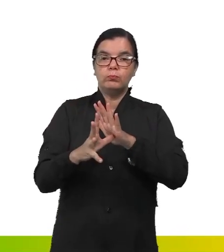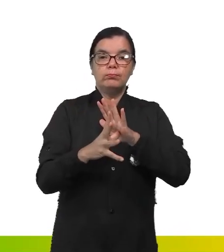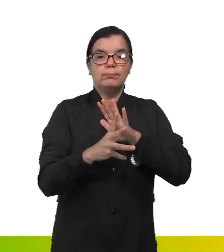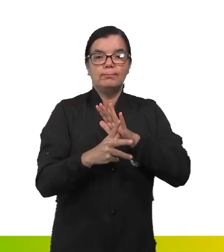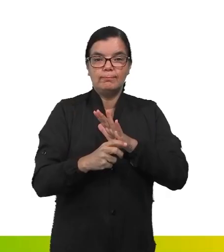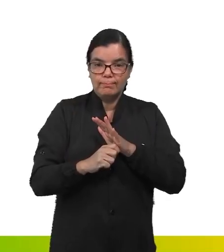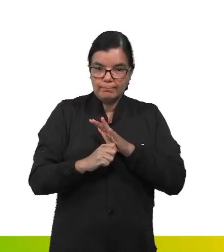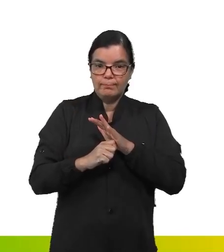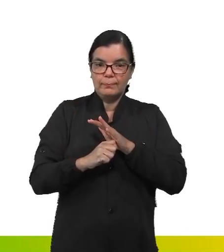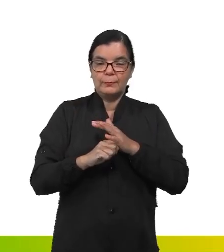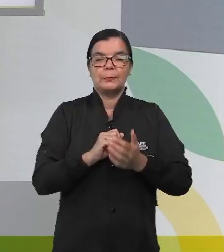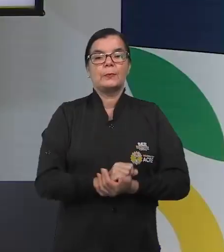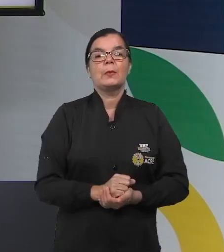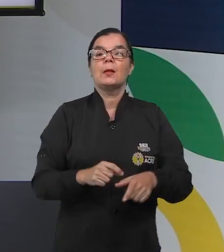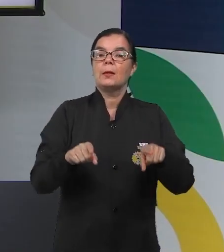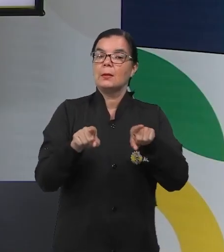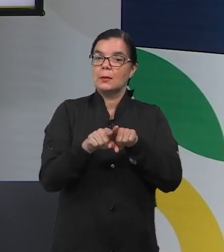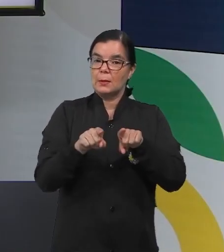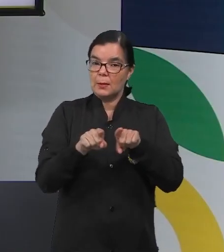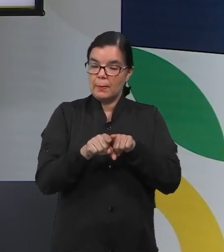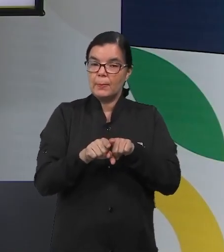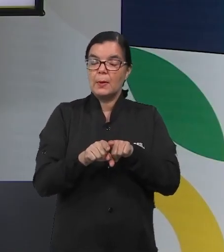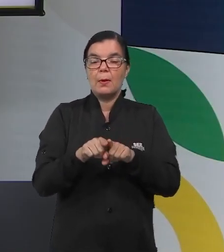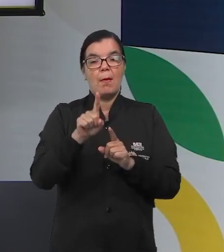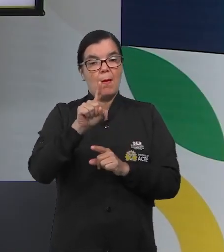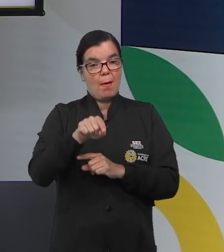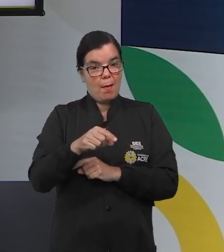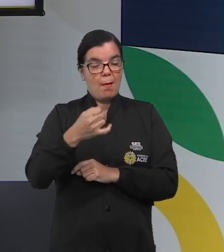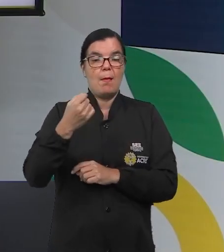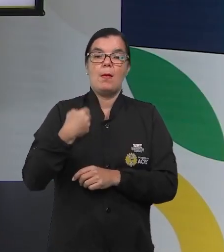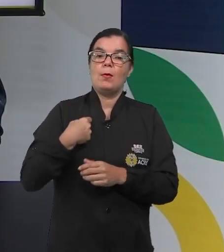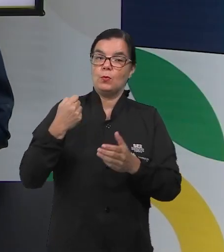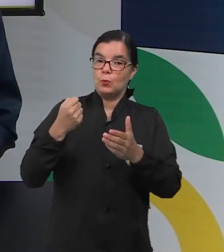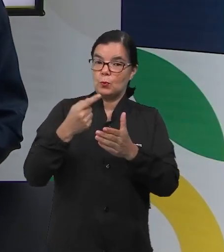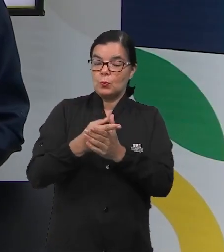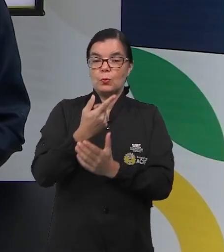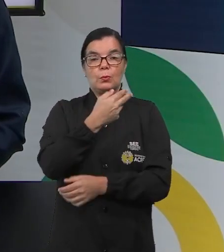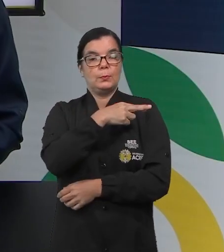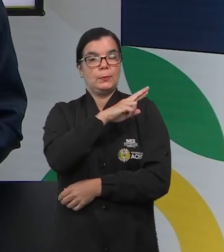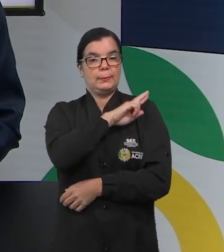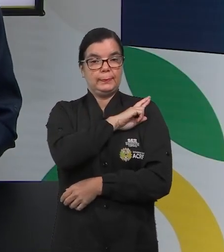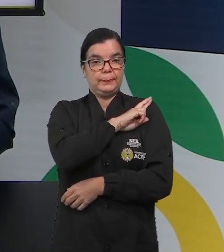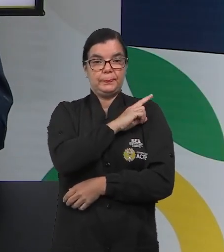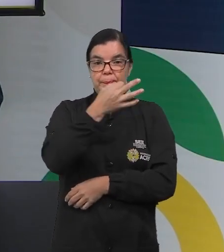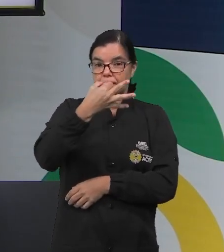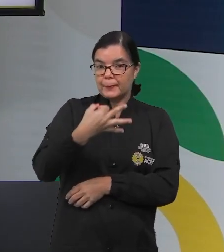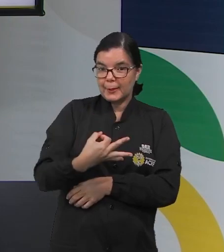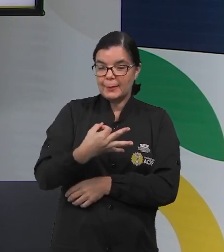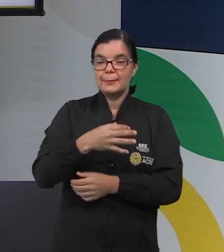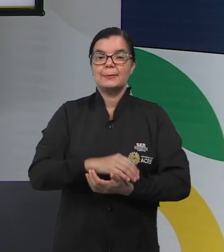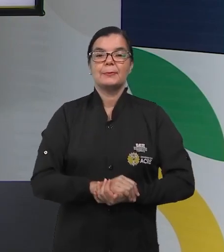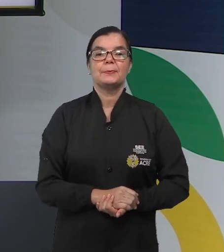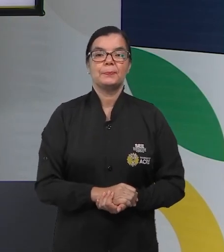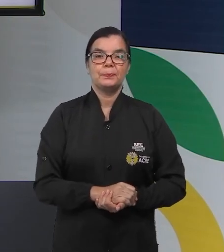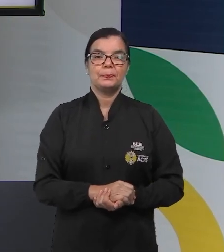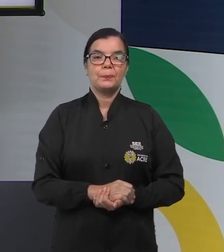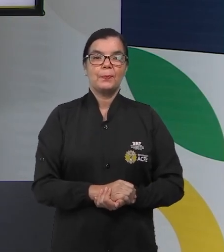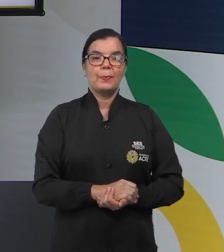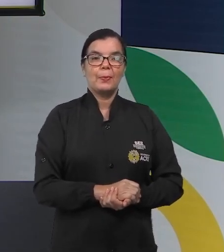contrabandeados, certo? Isso também é um ponto do consumo responsável, certo, pessoal?